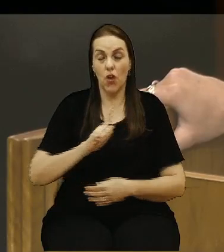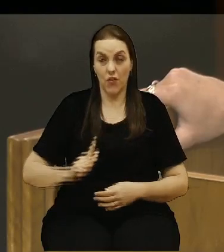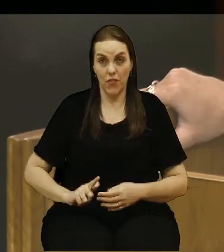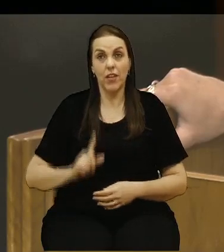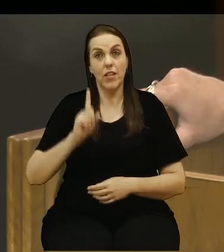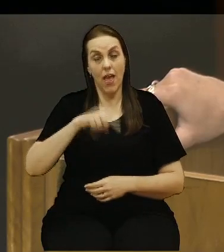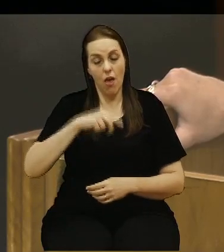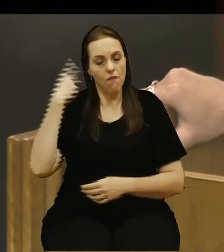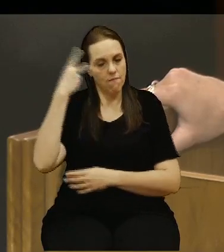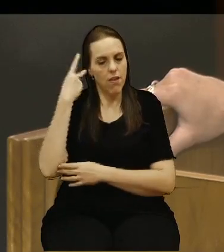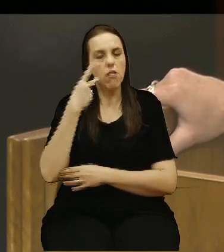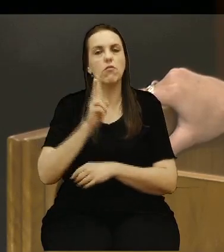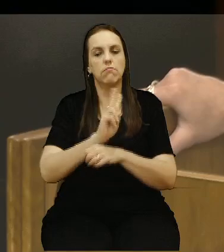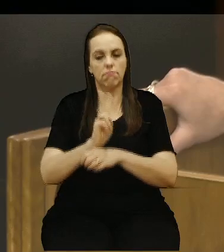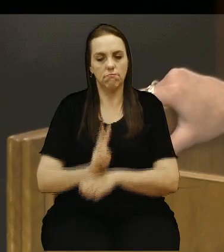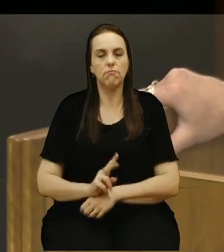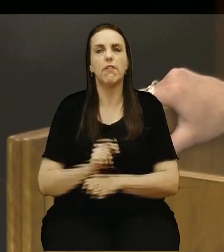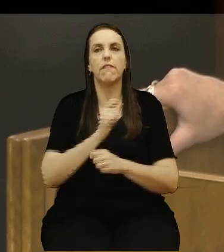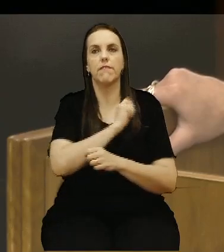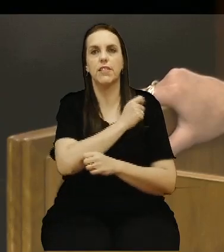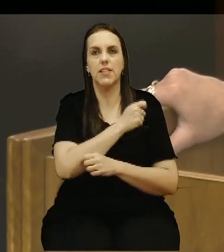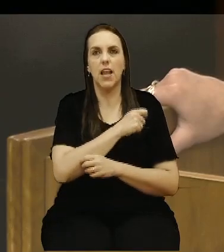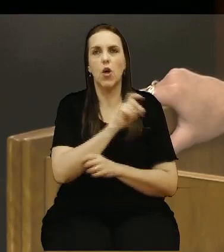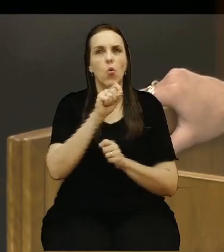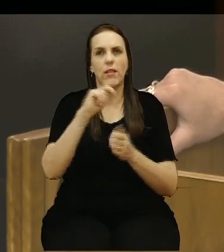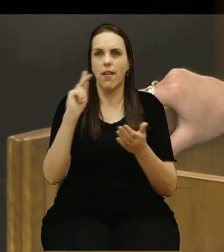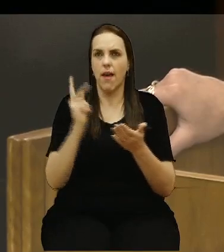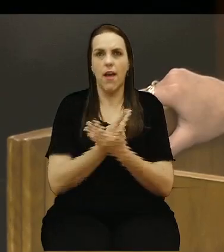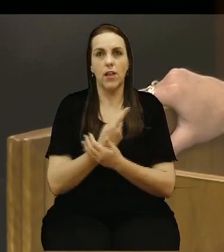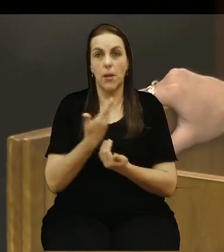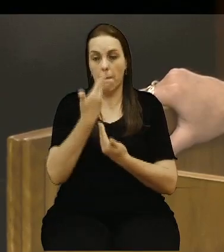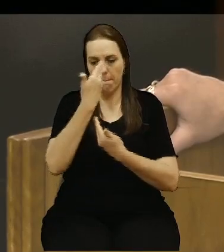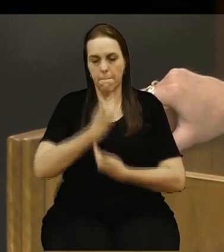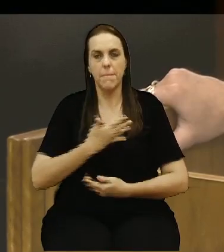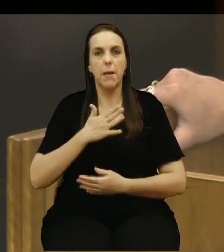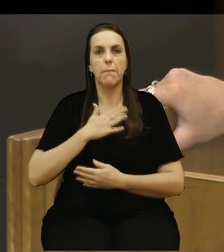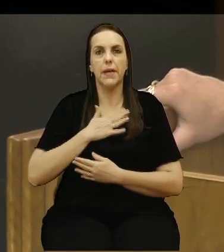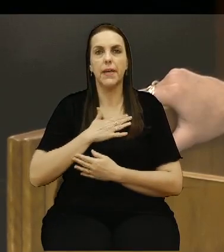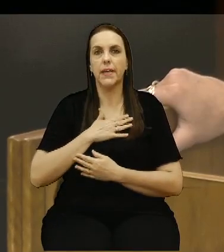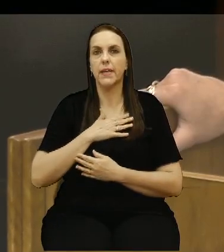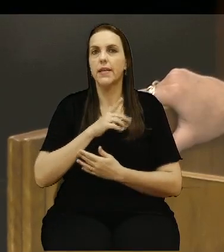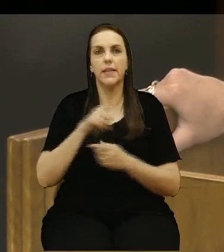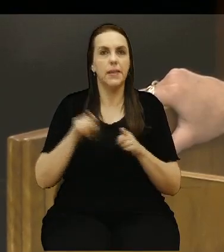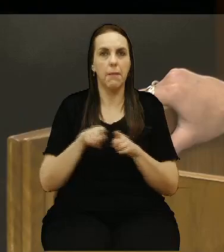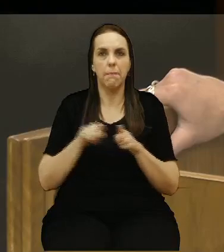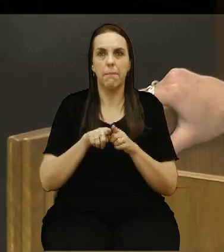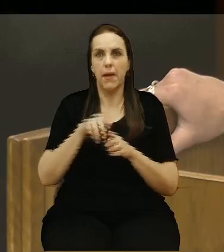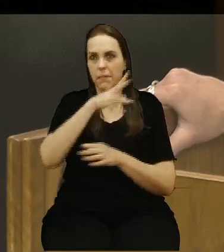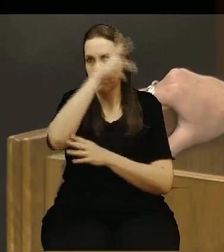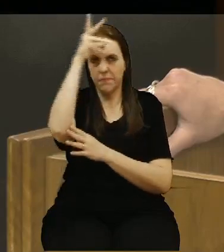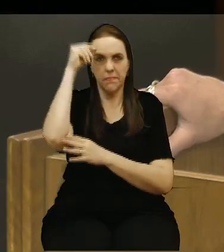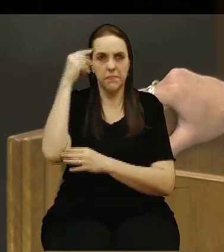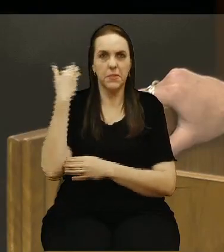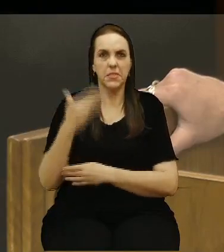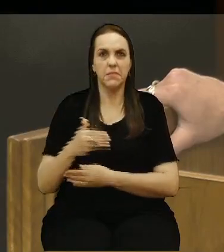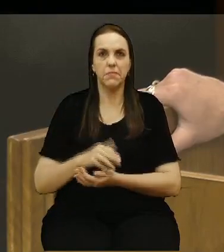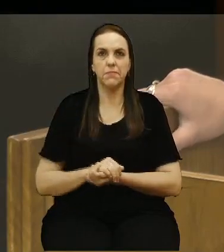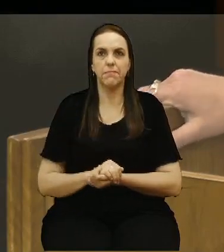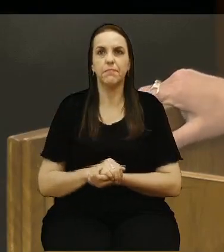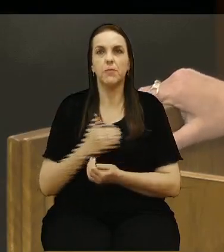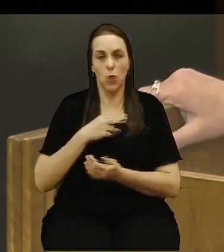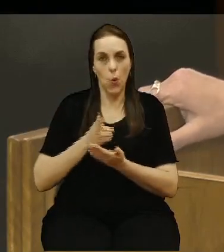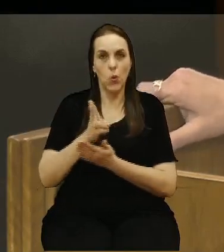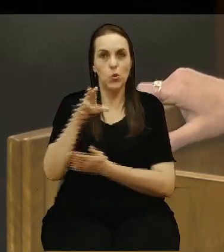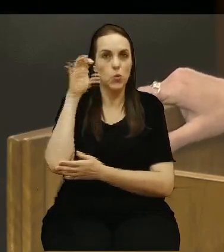estou aqui para fiscalizar o que não está correto, nem para mim e nem para o município. Pode seguir o áudio,